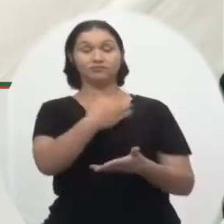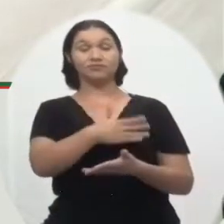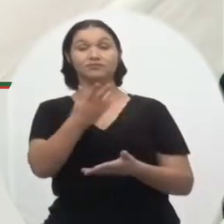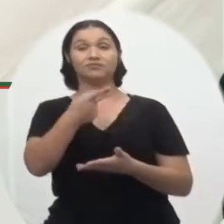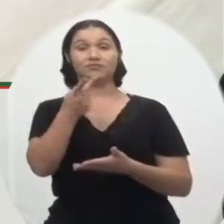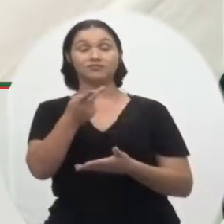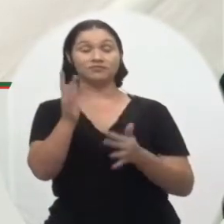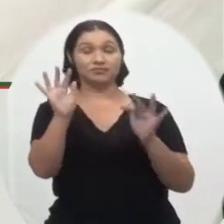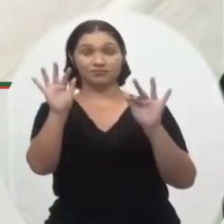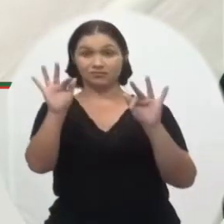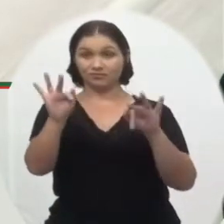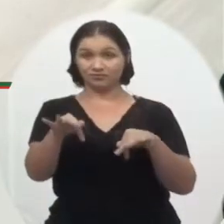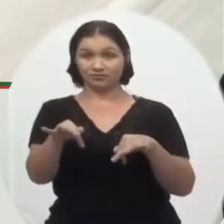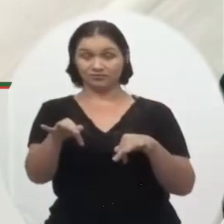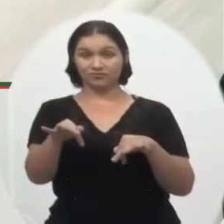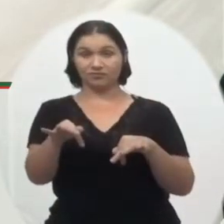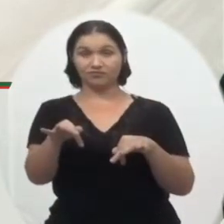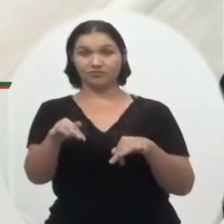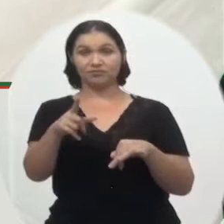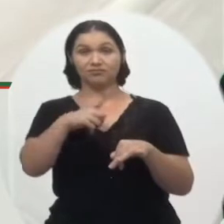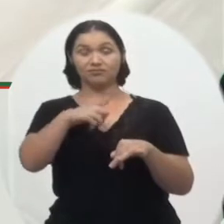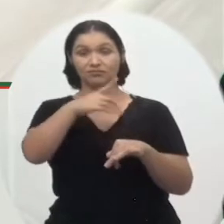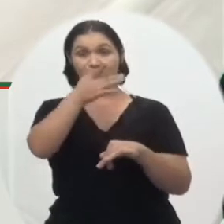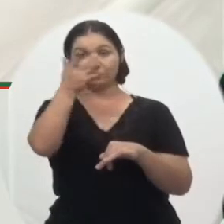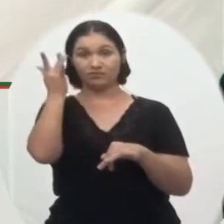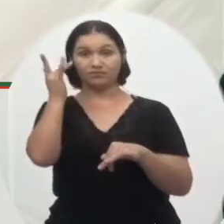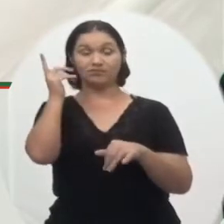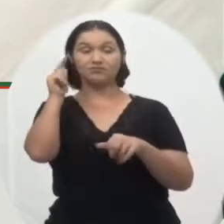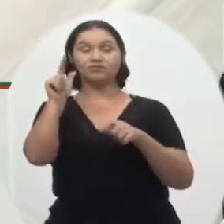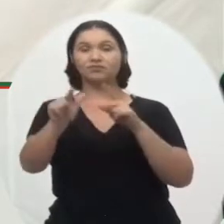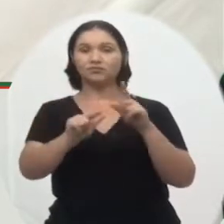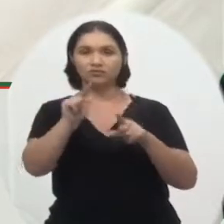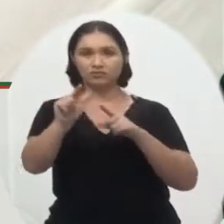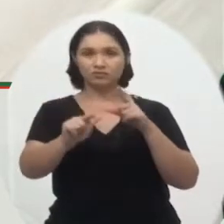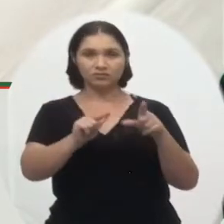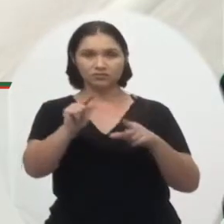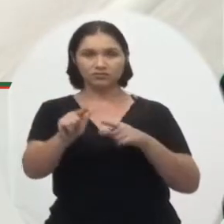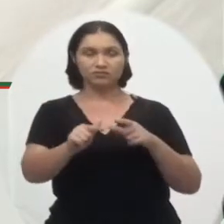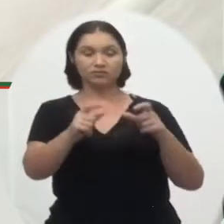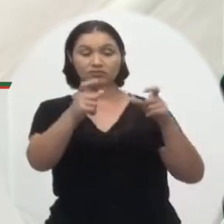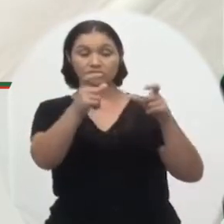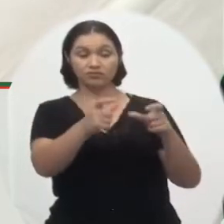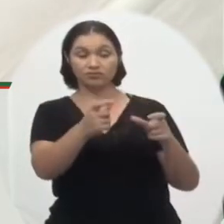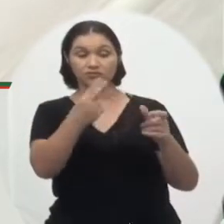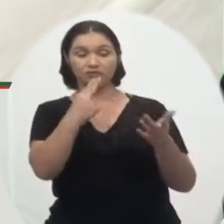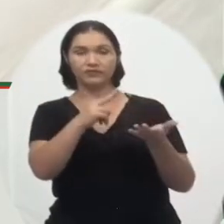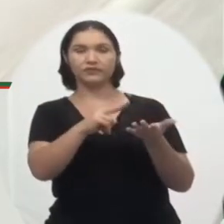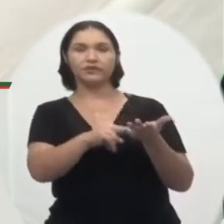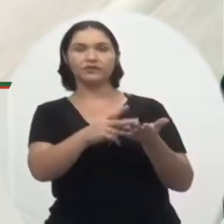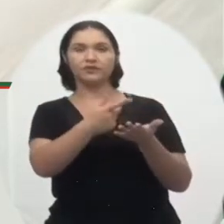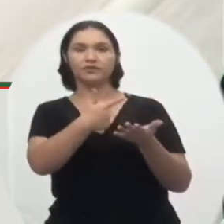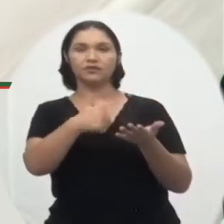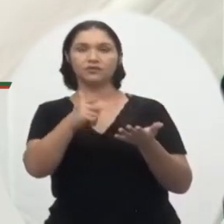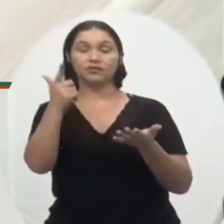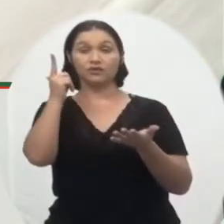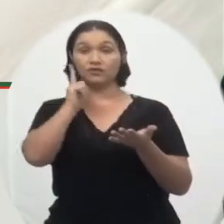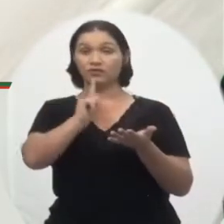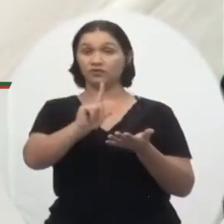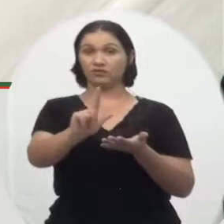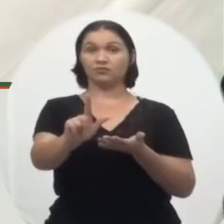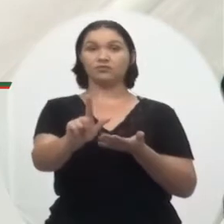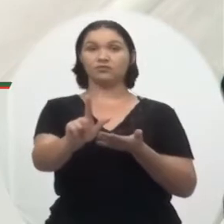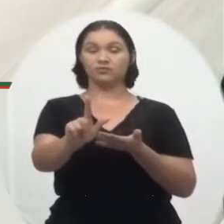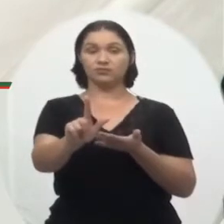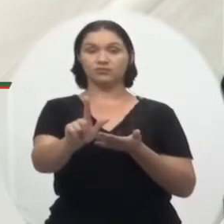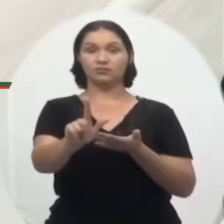isso, finalizar, que há muita gente comprometida, sim, lá nos quadros da casa, e não foi à toa que nós conquistamos por vários anos